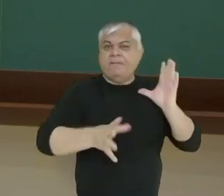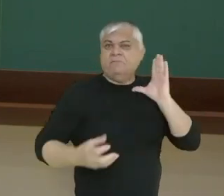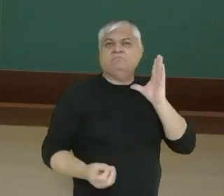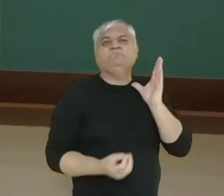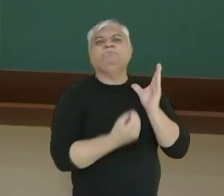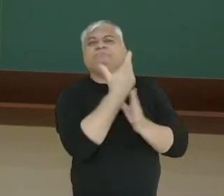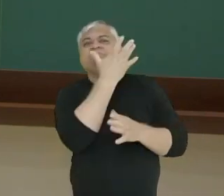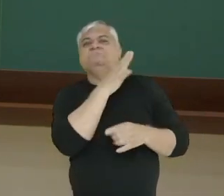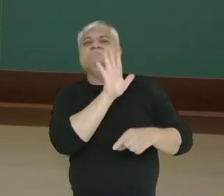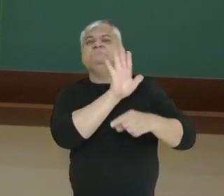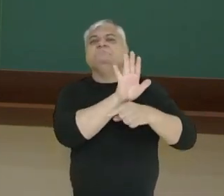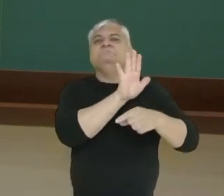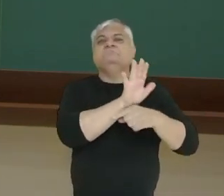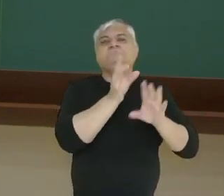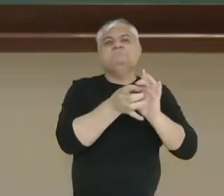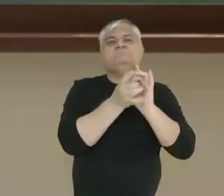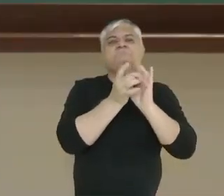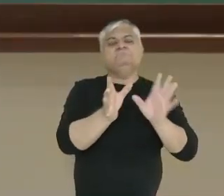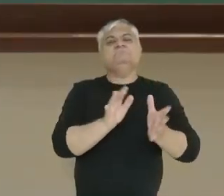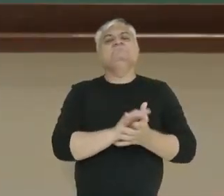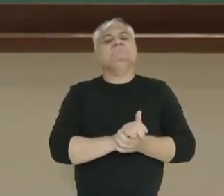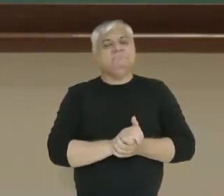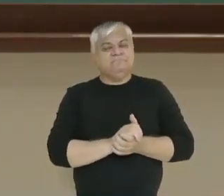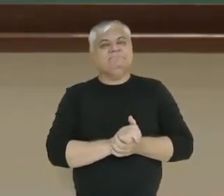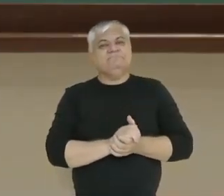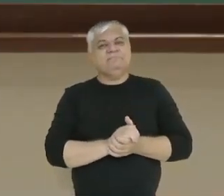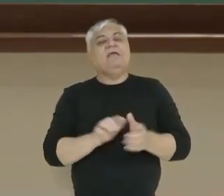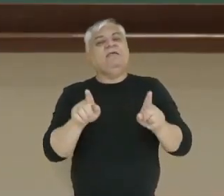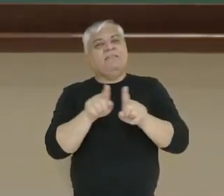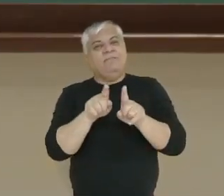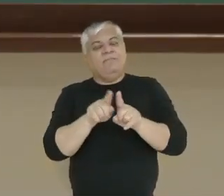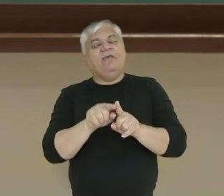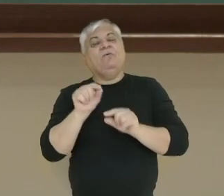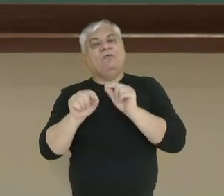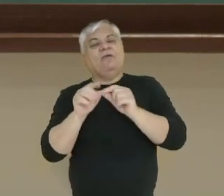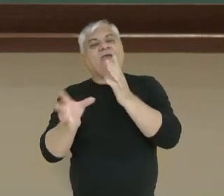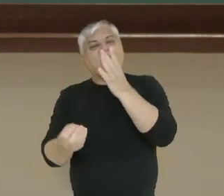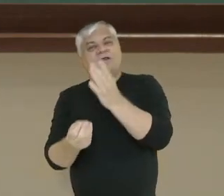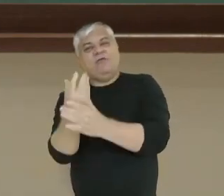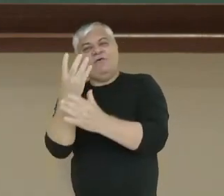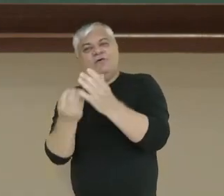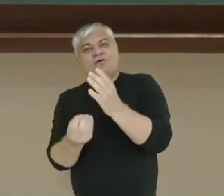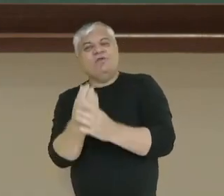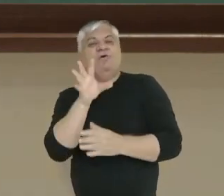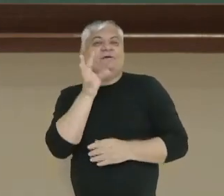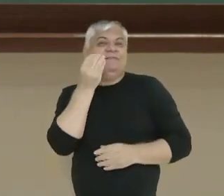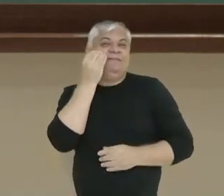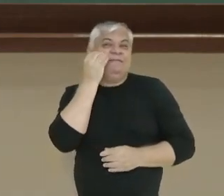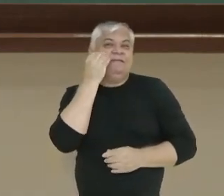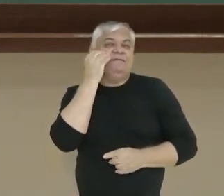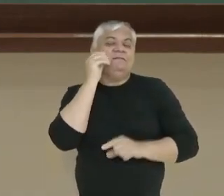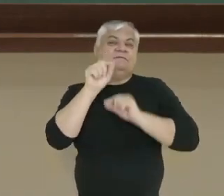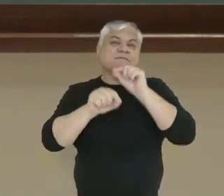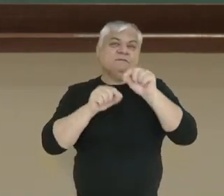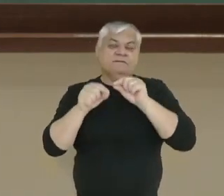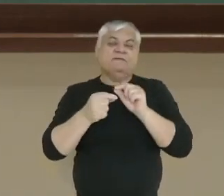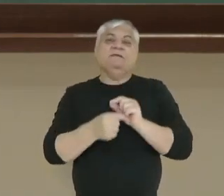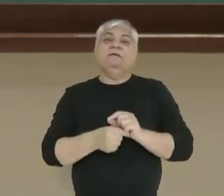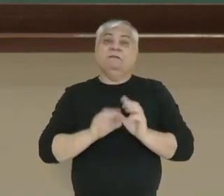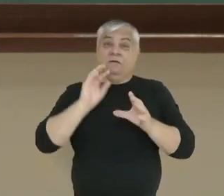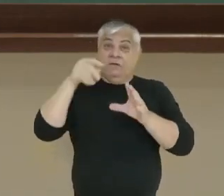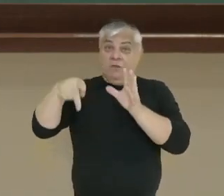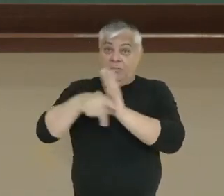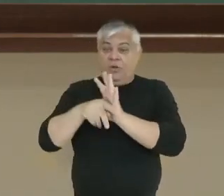no estado, e dentro disso nós vamos ver que foram criadas algumas tentativas dentro dos